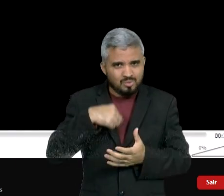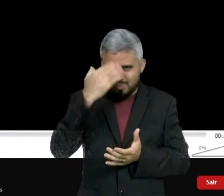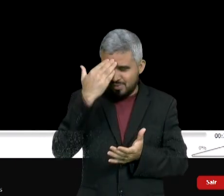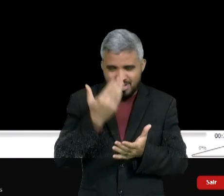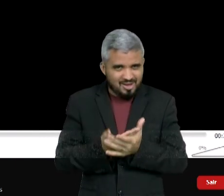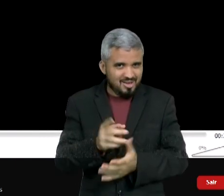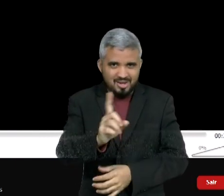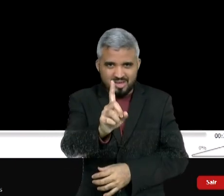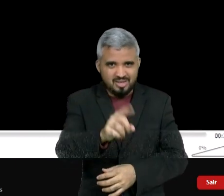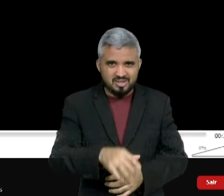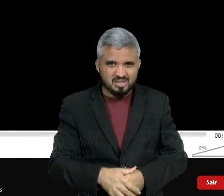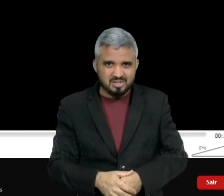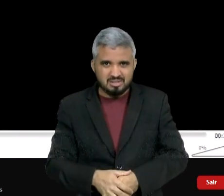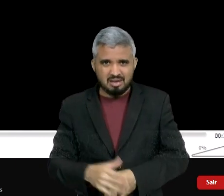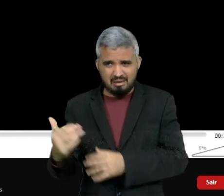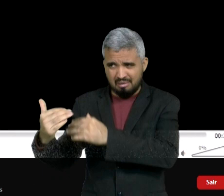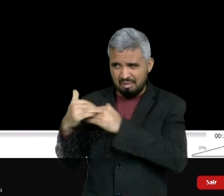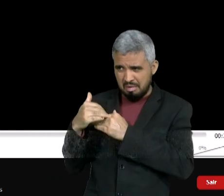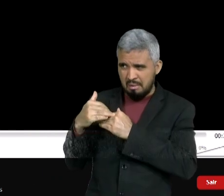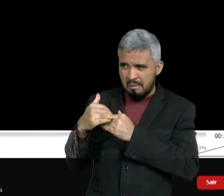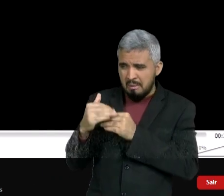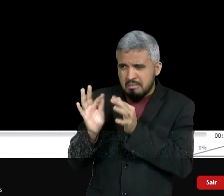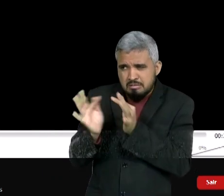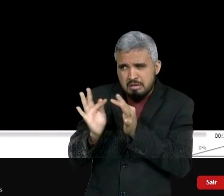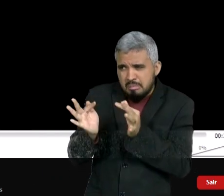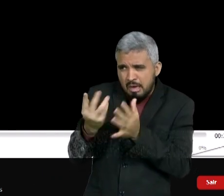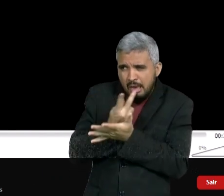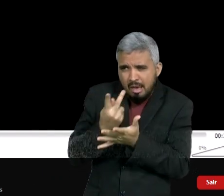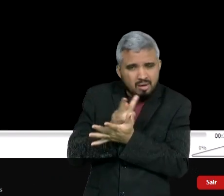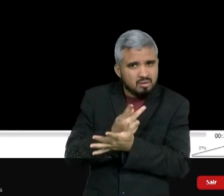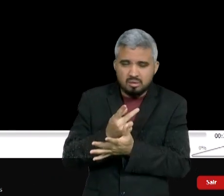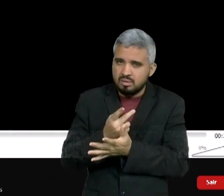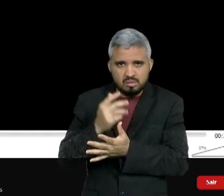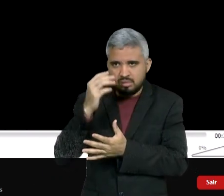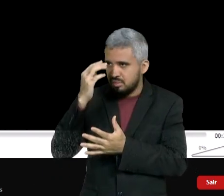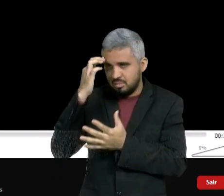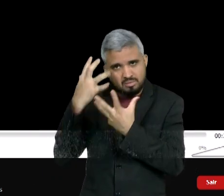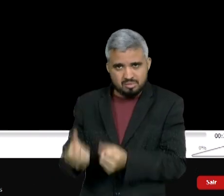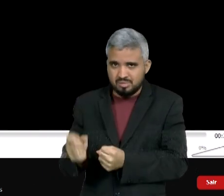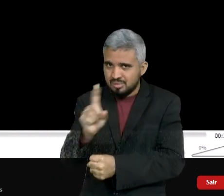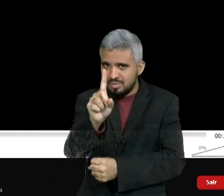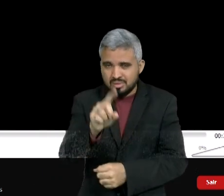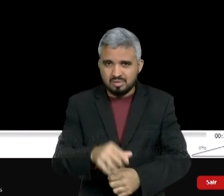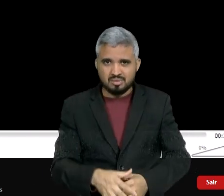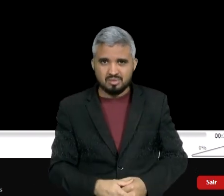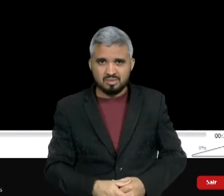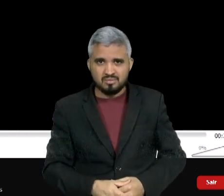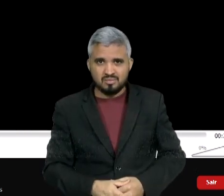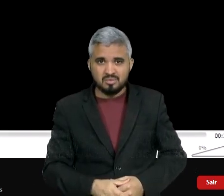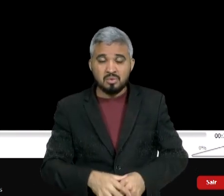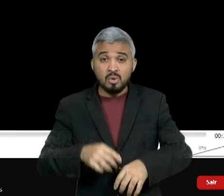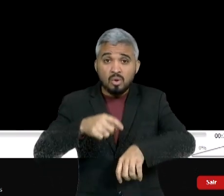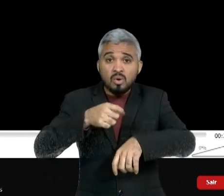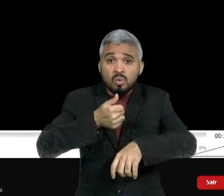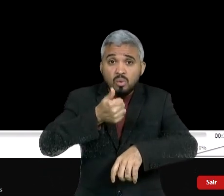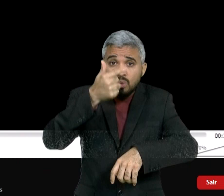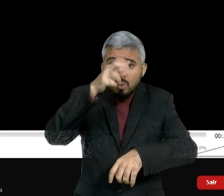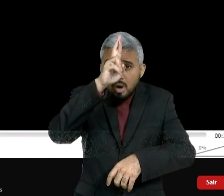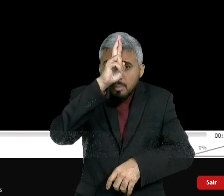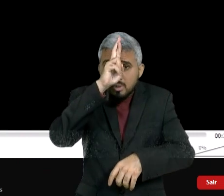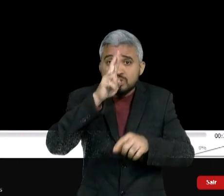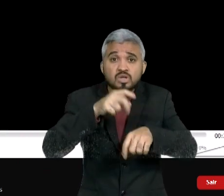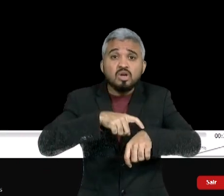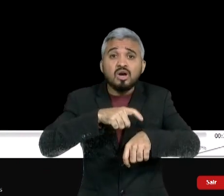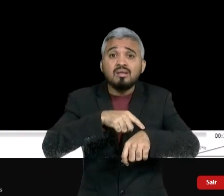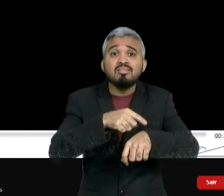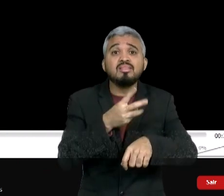pequeno erro. Que pequeno erro? O almoço saiu quase 3 horas. Por quê? Estavam cozinhando o ovo. Estavam cozinhando